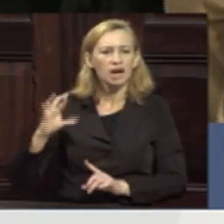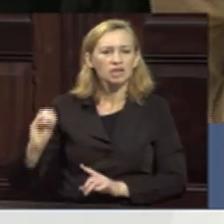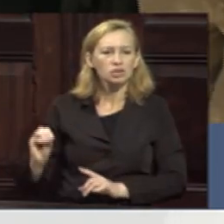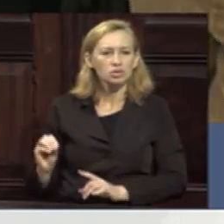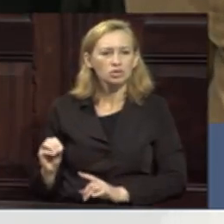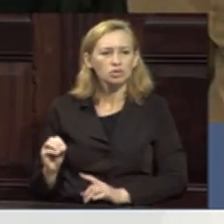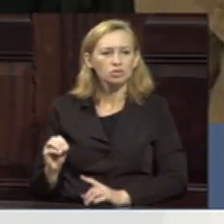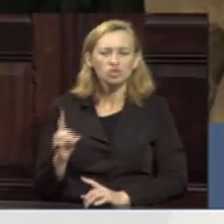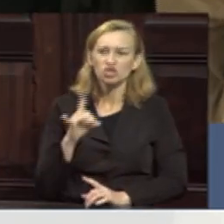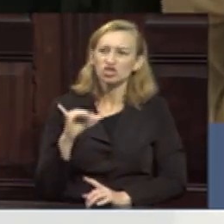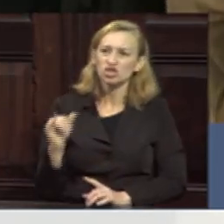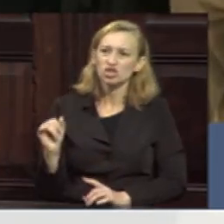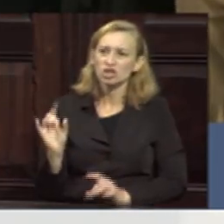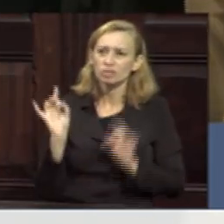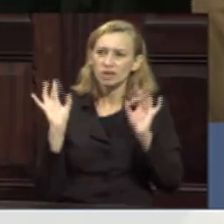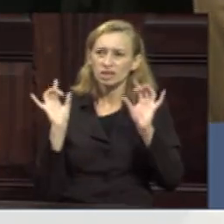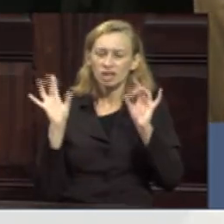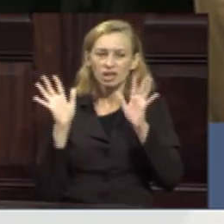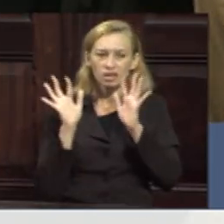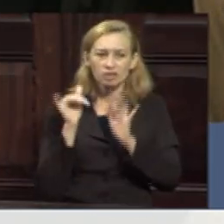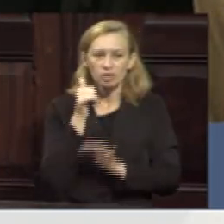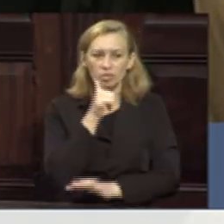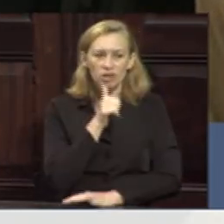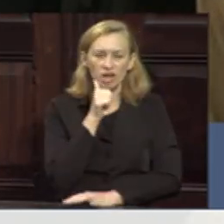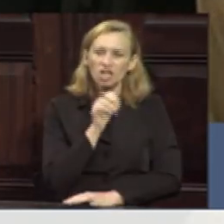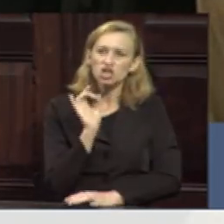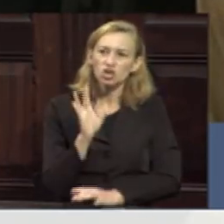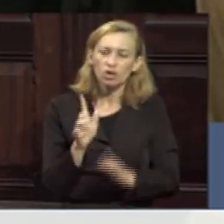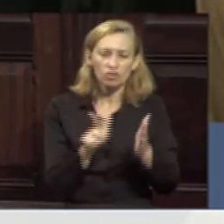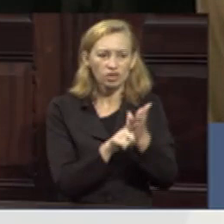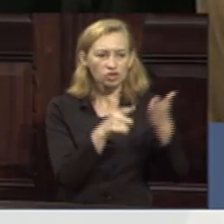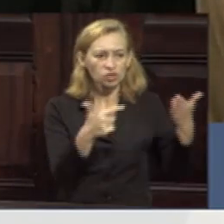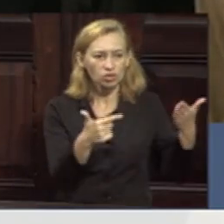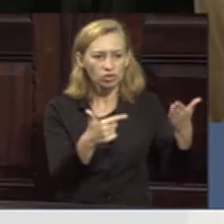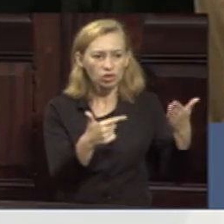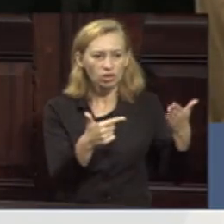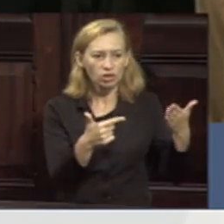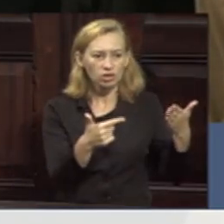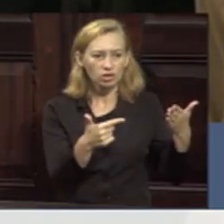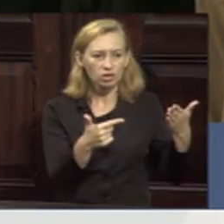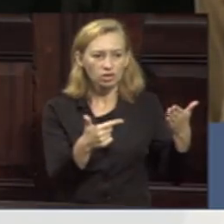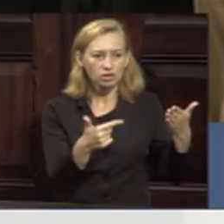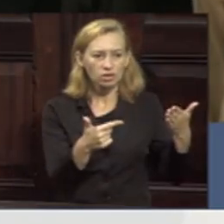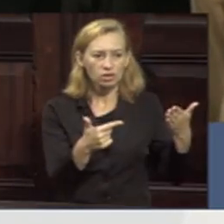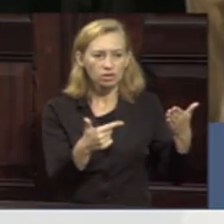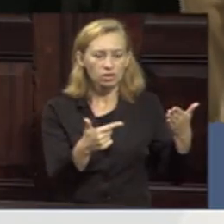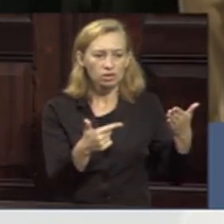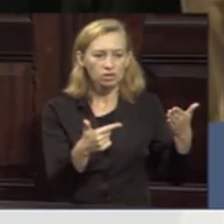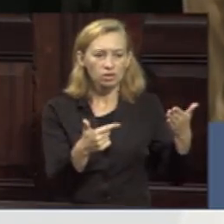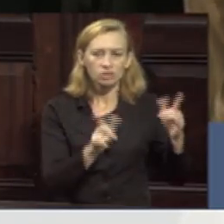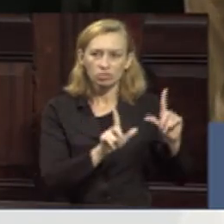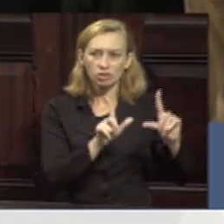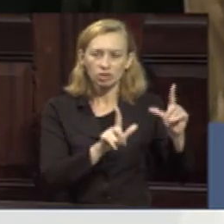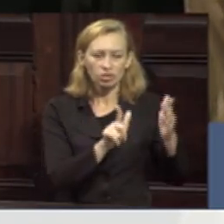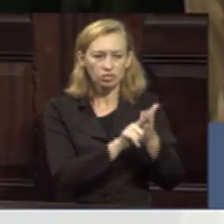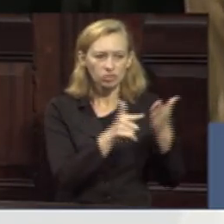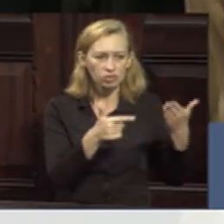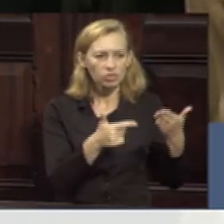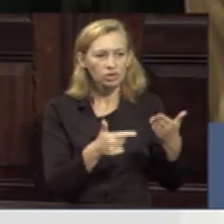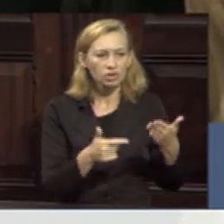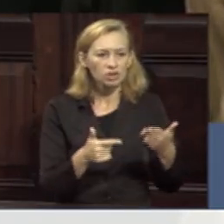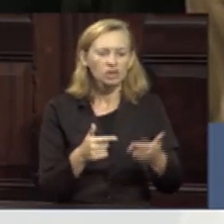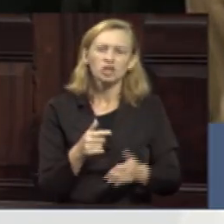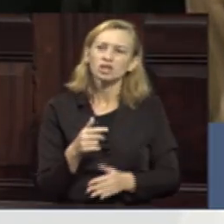atrás. É só olhar o jornal e olhar os jornais televisivos, está aqui o deputado Wagner